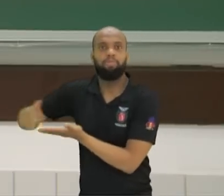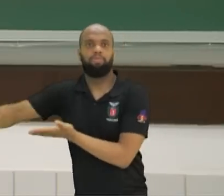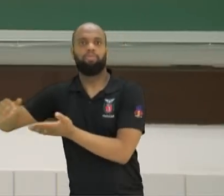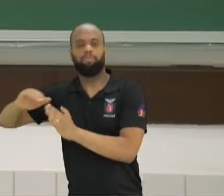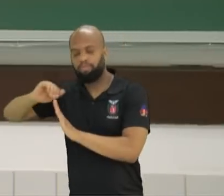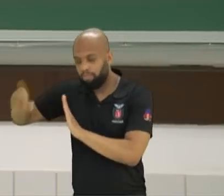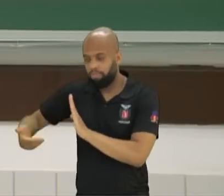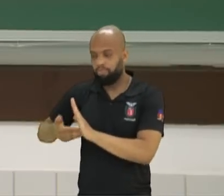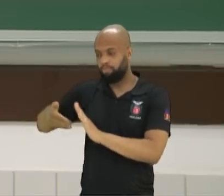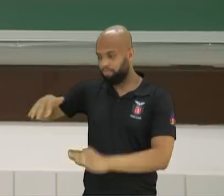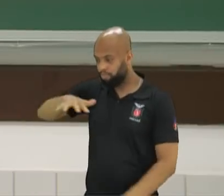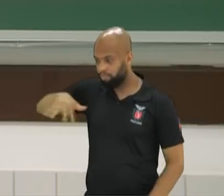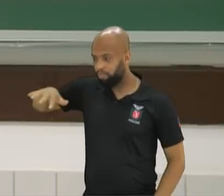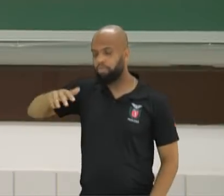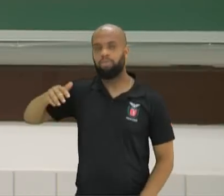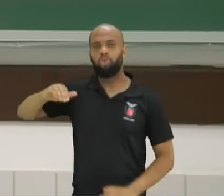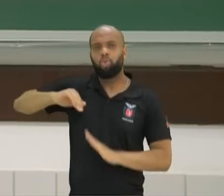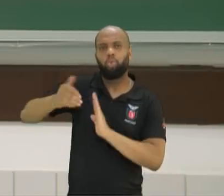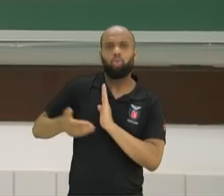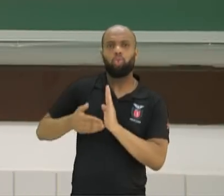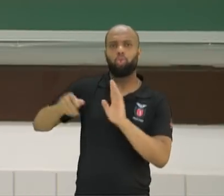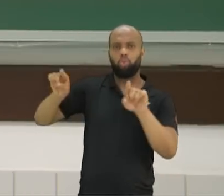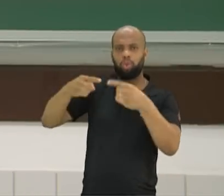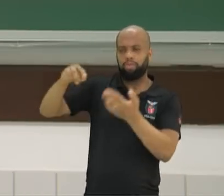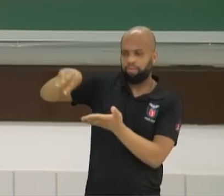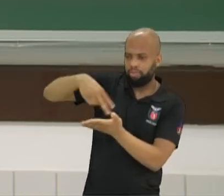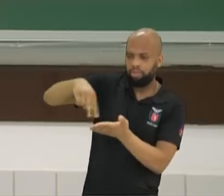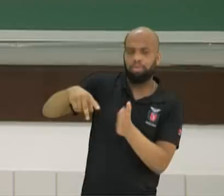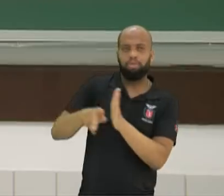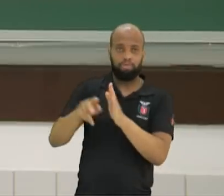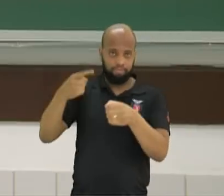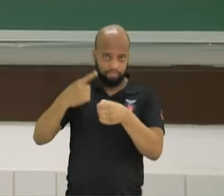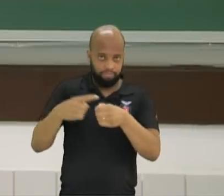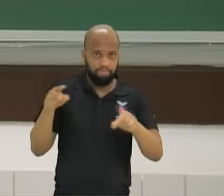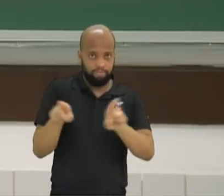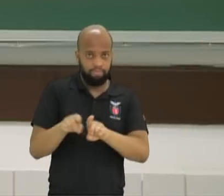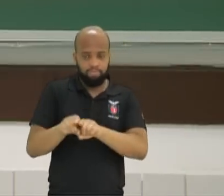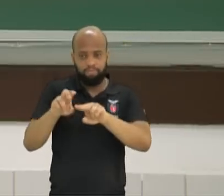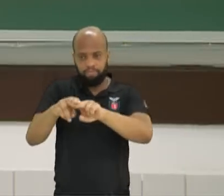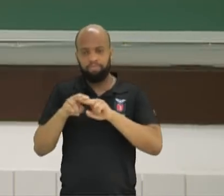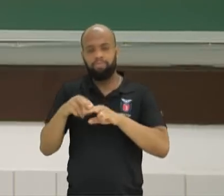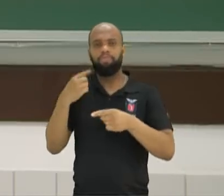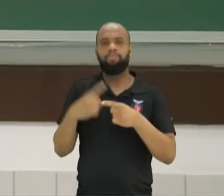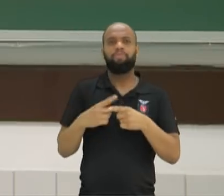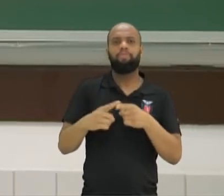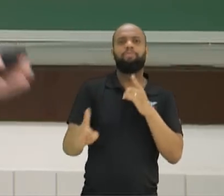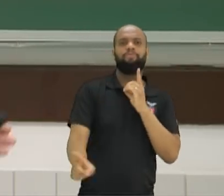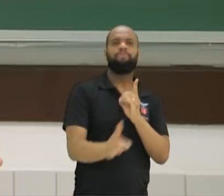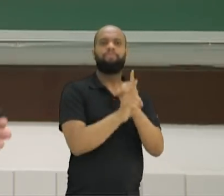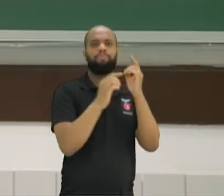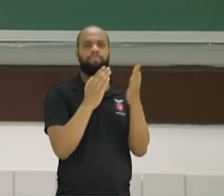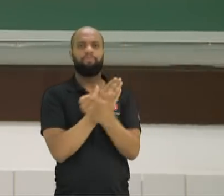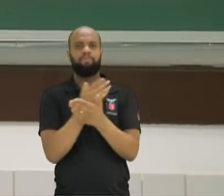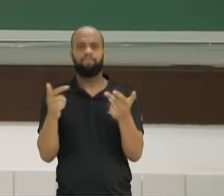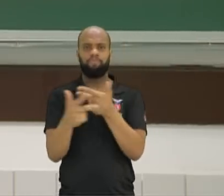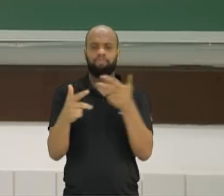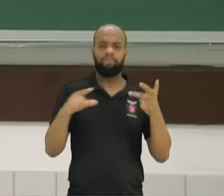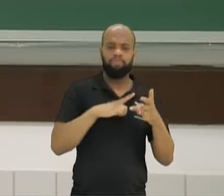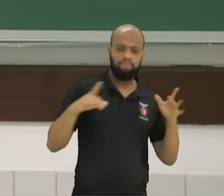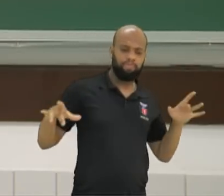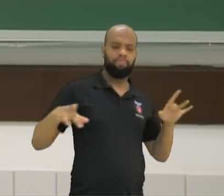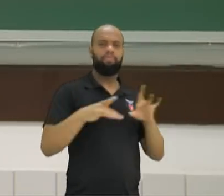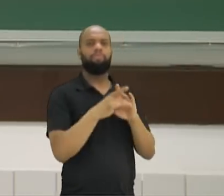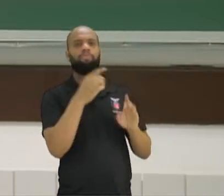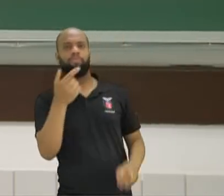de todas as outras danças urbanas? Exatamente por isso, né? A gente sempre encontra alguma coisa que liga